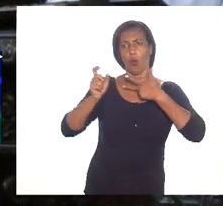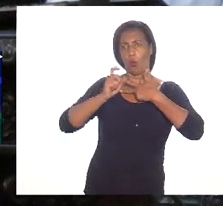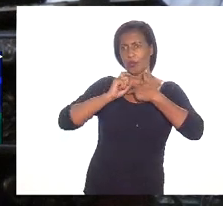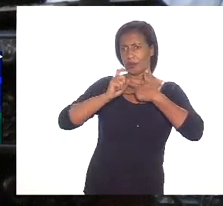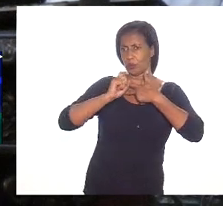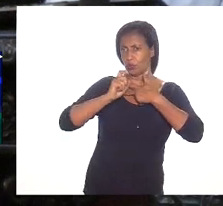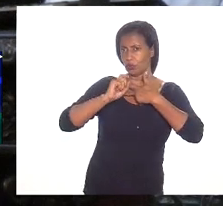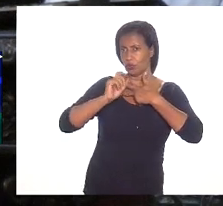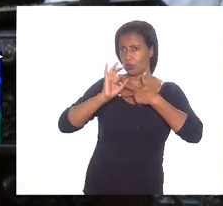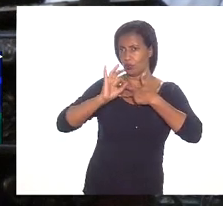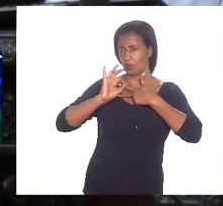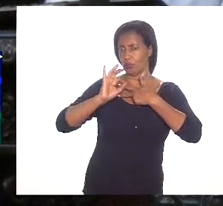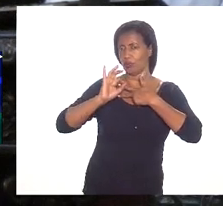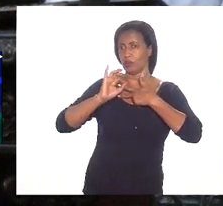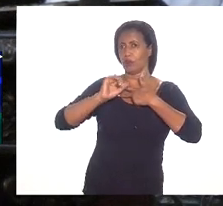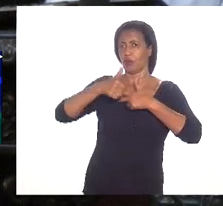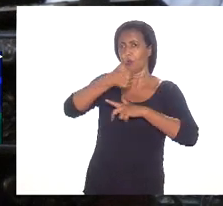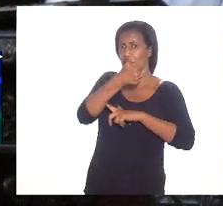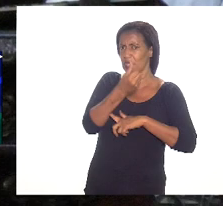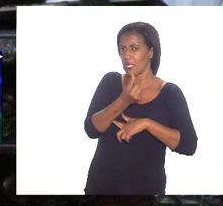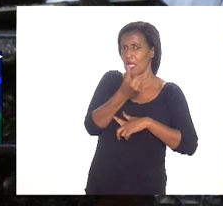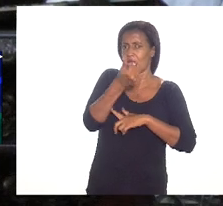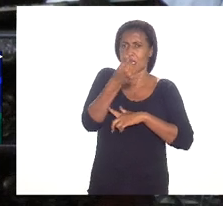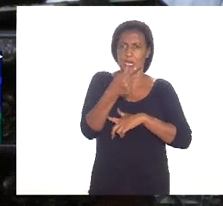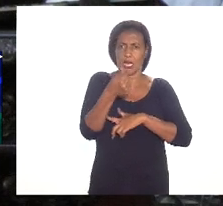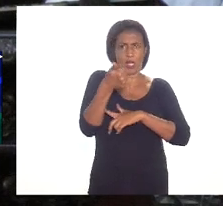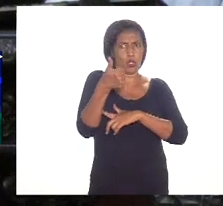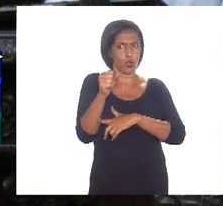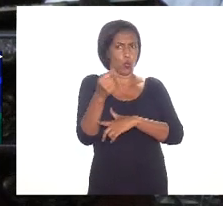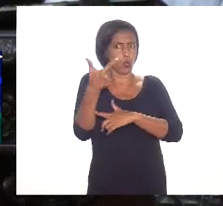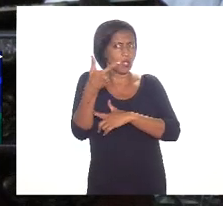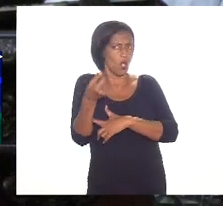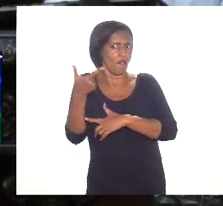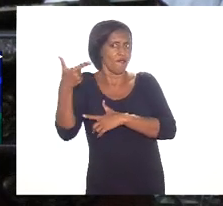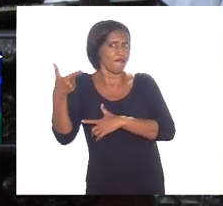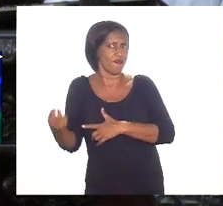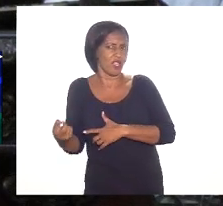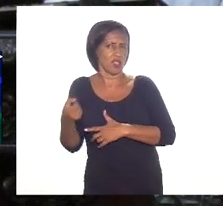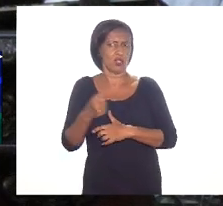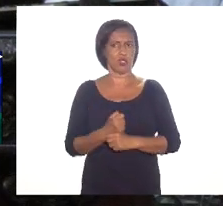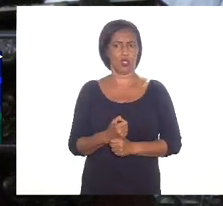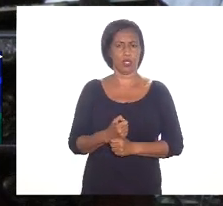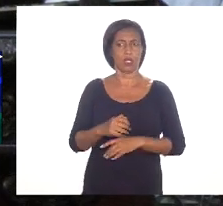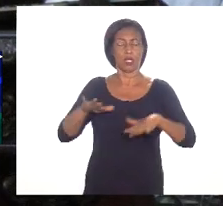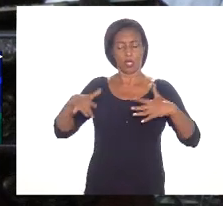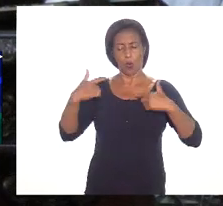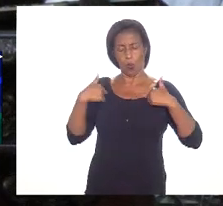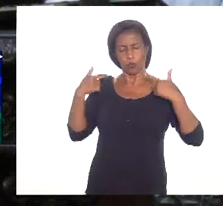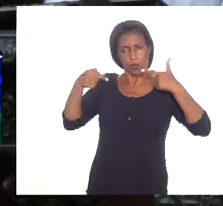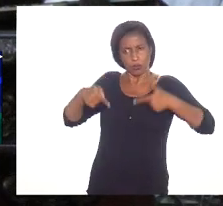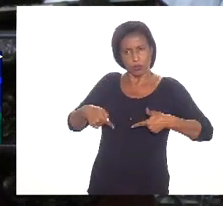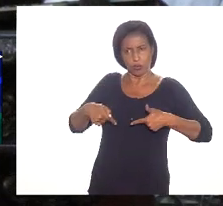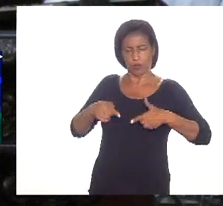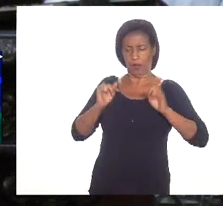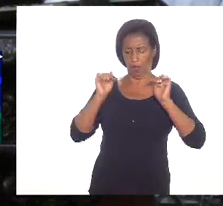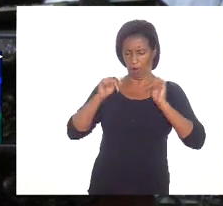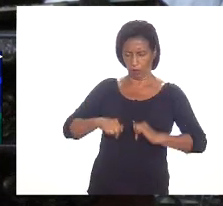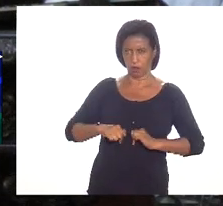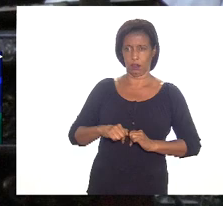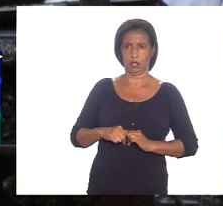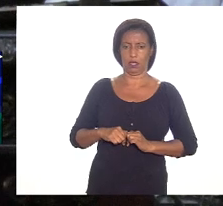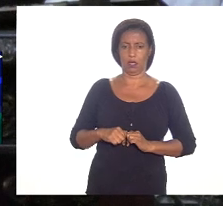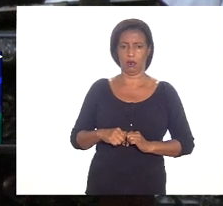foi 16 e 17 18 19 20 então enquanto eu estiver aqui não